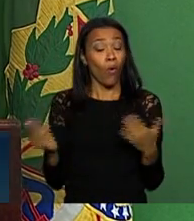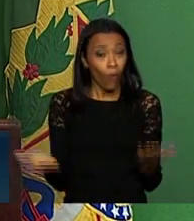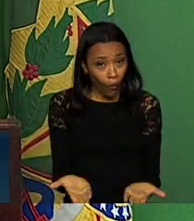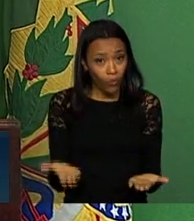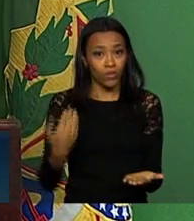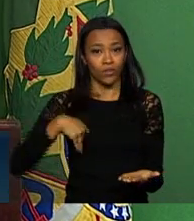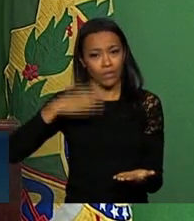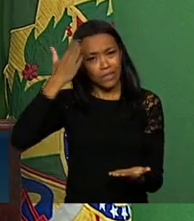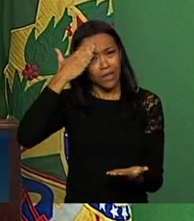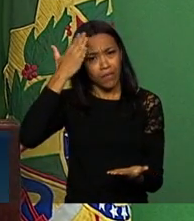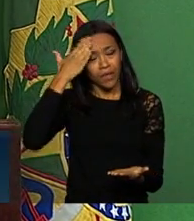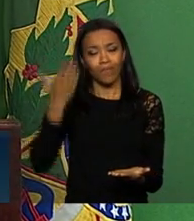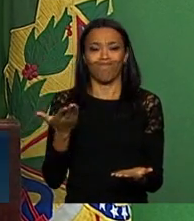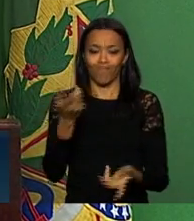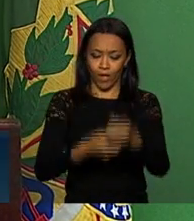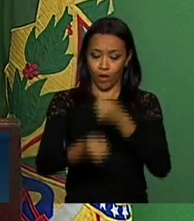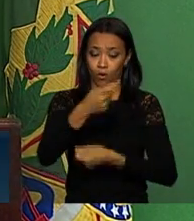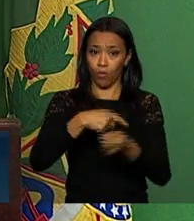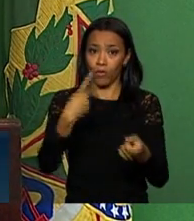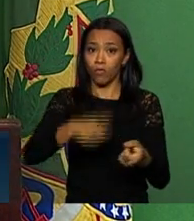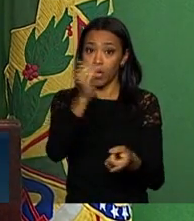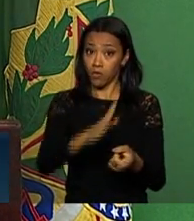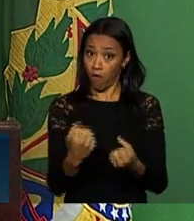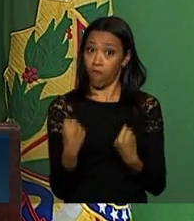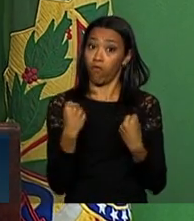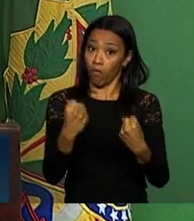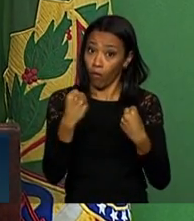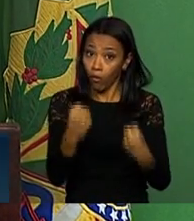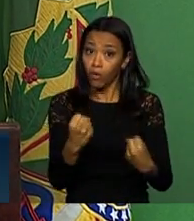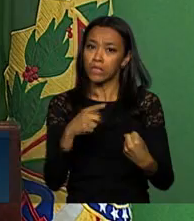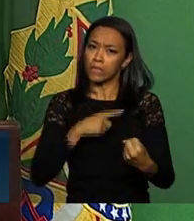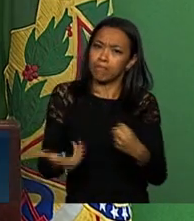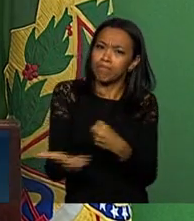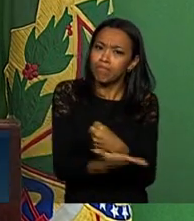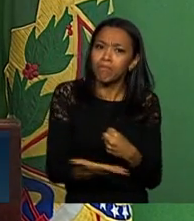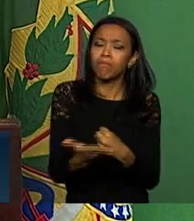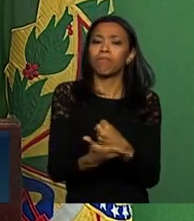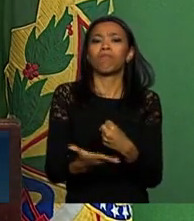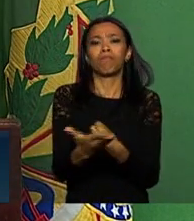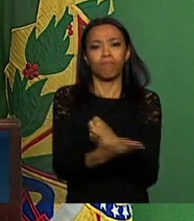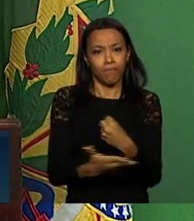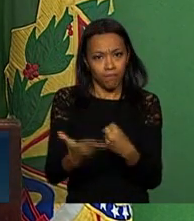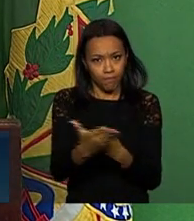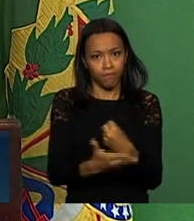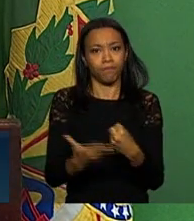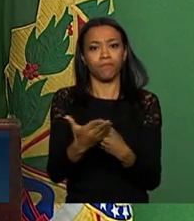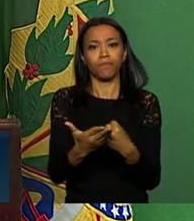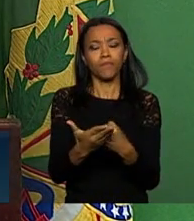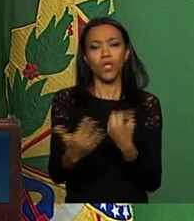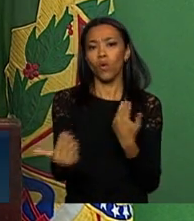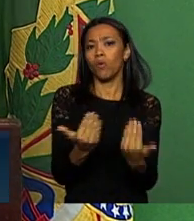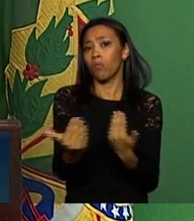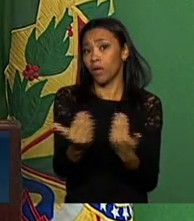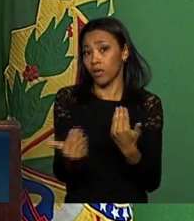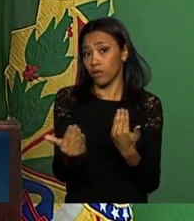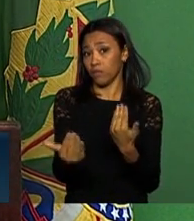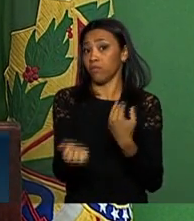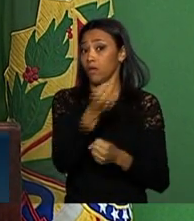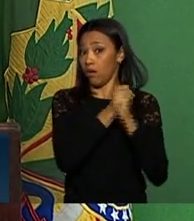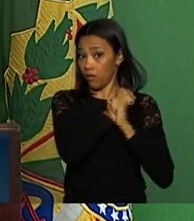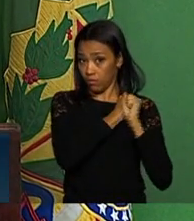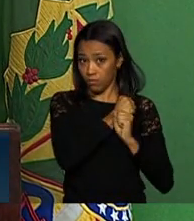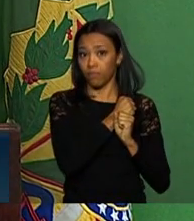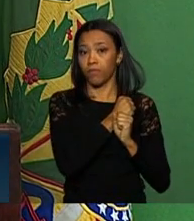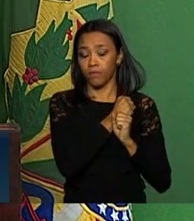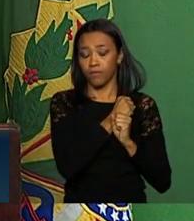economia brasileira é mais forte mais sólida e mais resiliente do que era há alguns anos